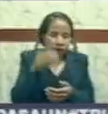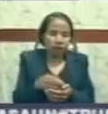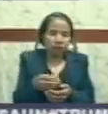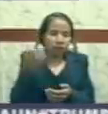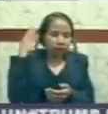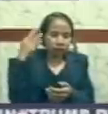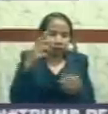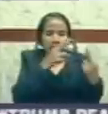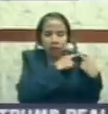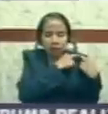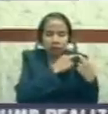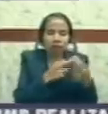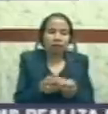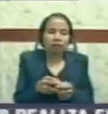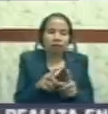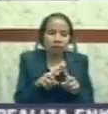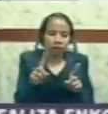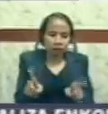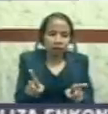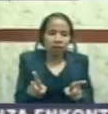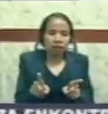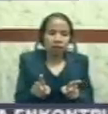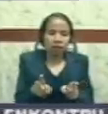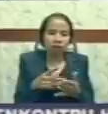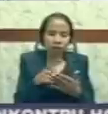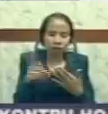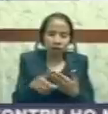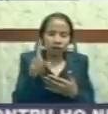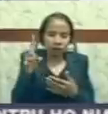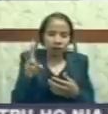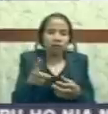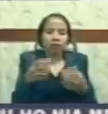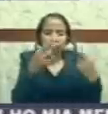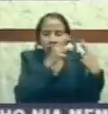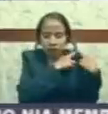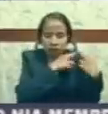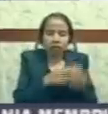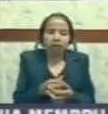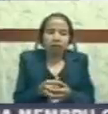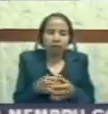responsável máximo é o ministro, mas cada direção tem sua competência para responsabilizar os atos.